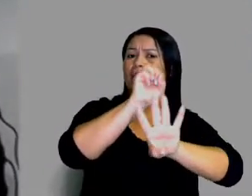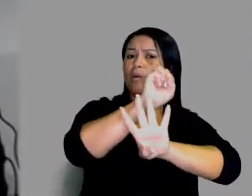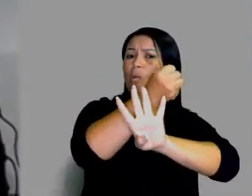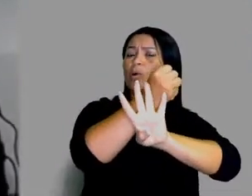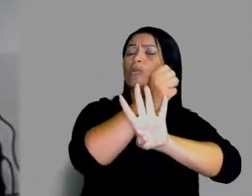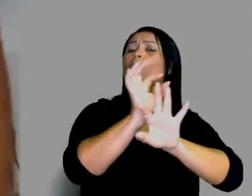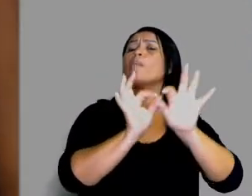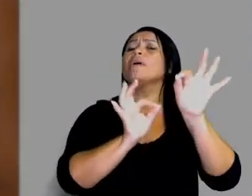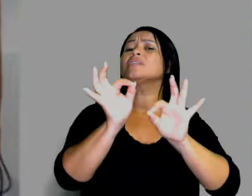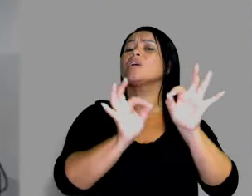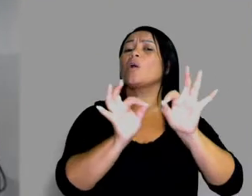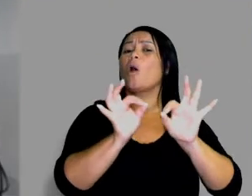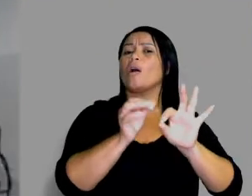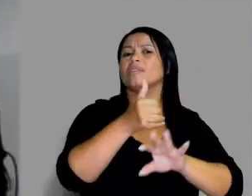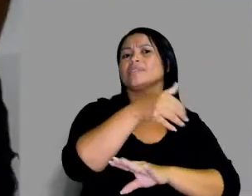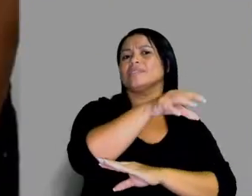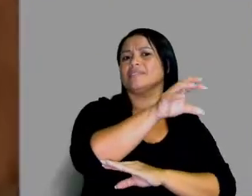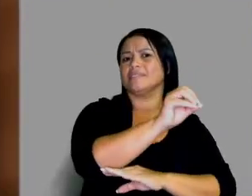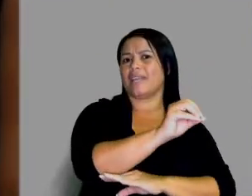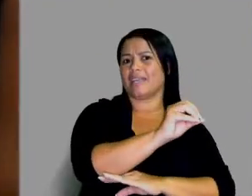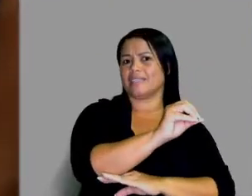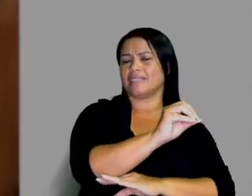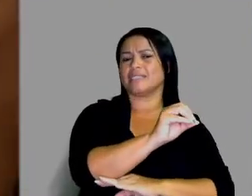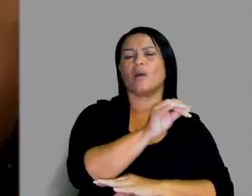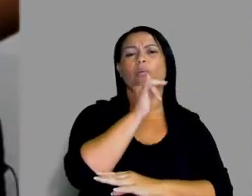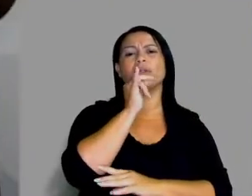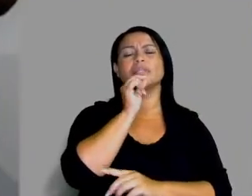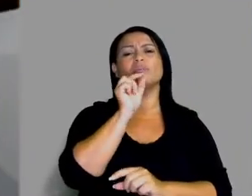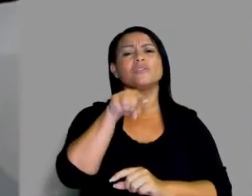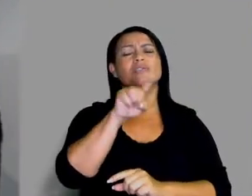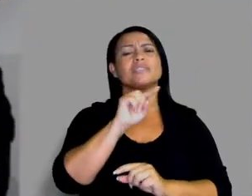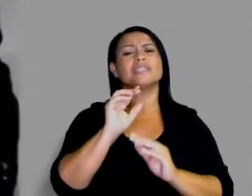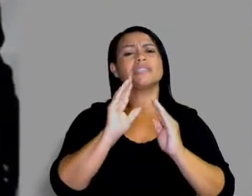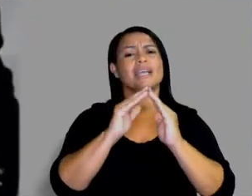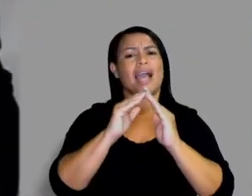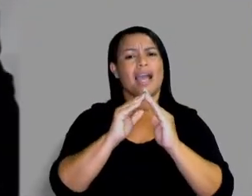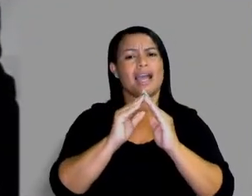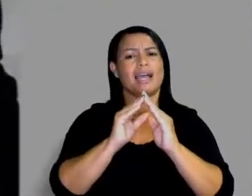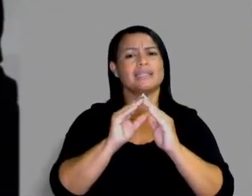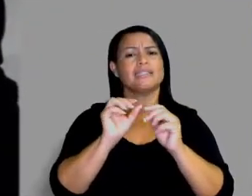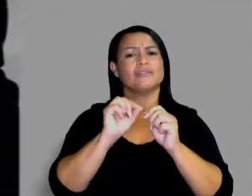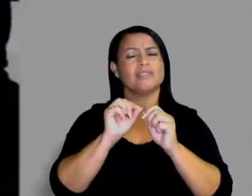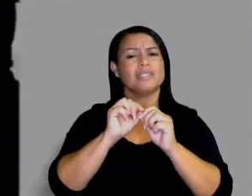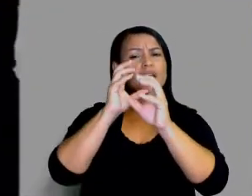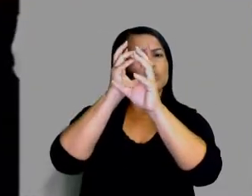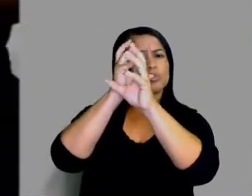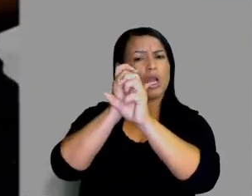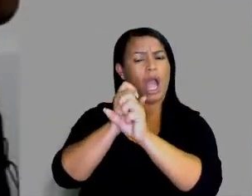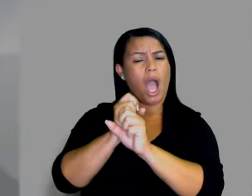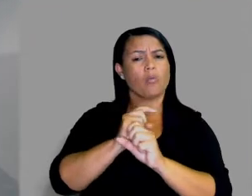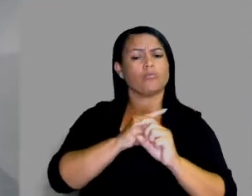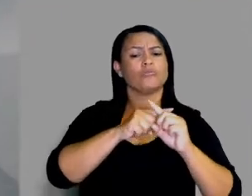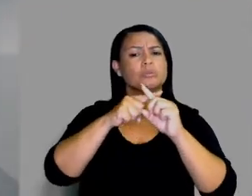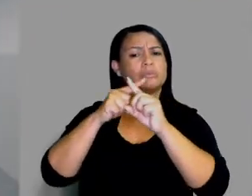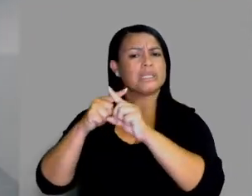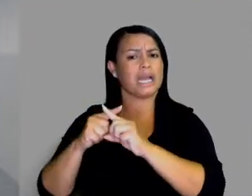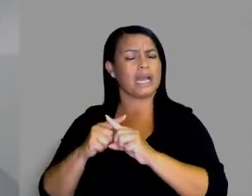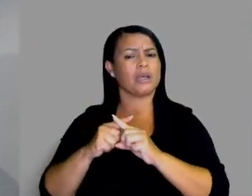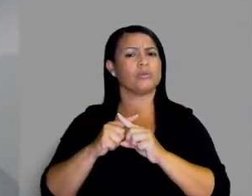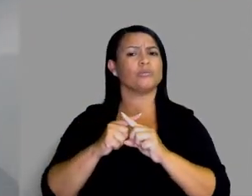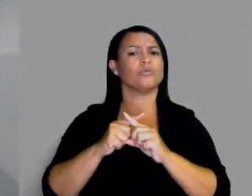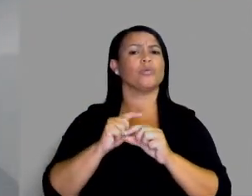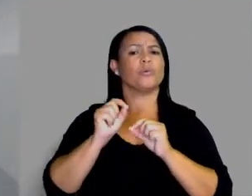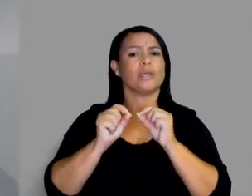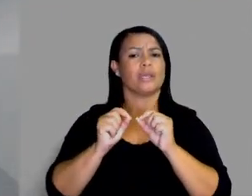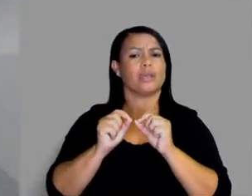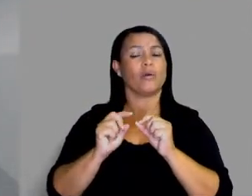que ordem? 10. Então, se vocês aí em casa fizerem os cálculos, multiplicando